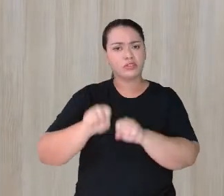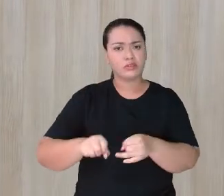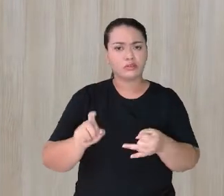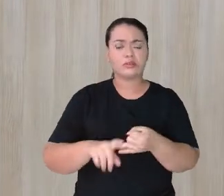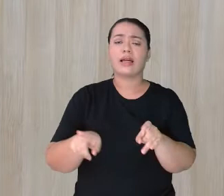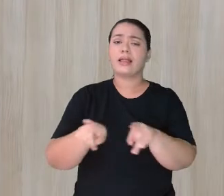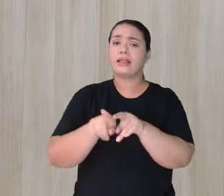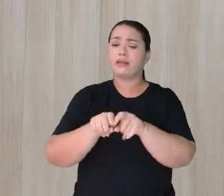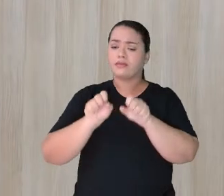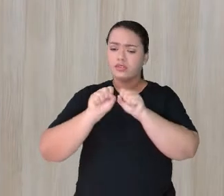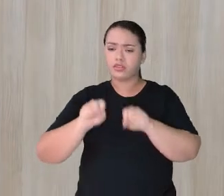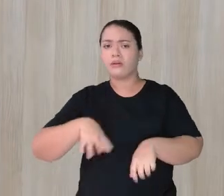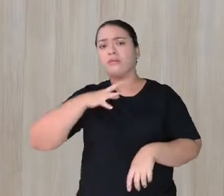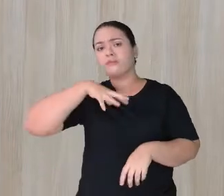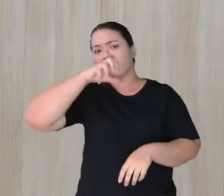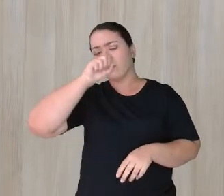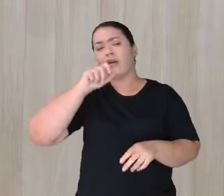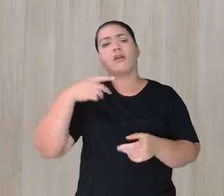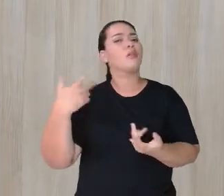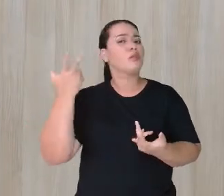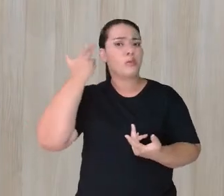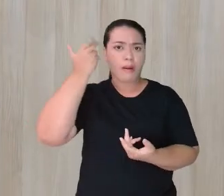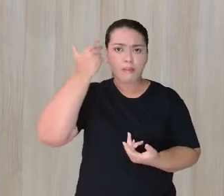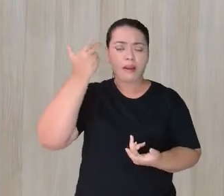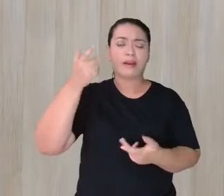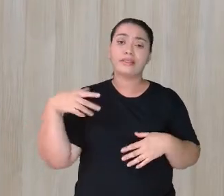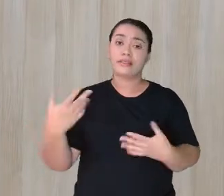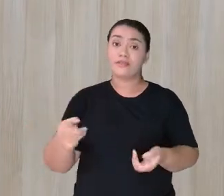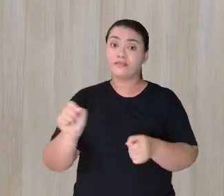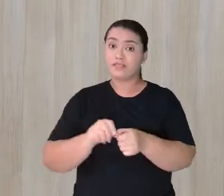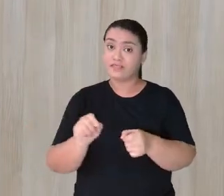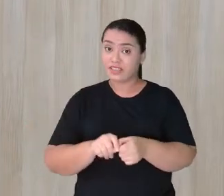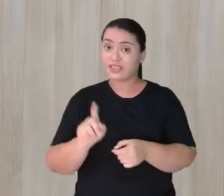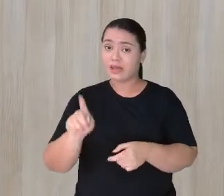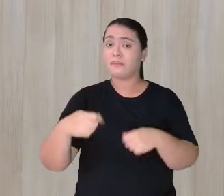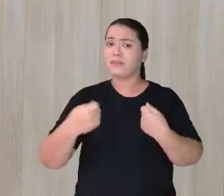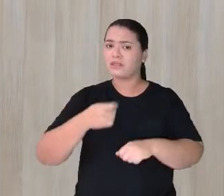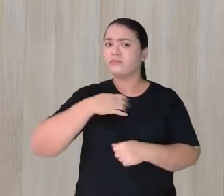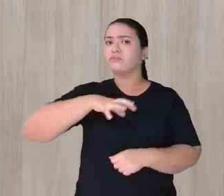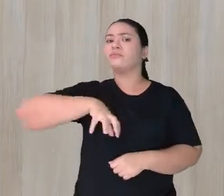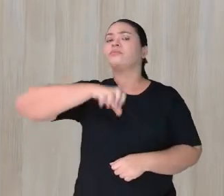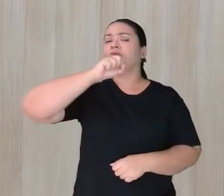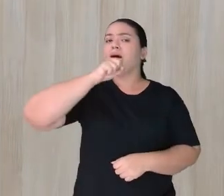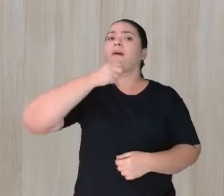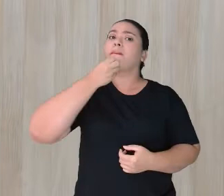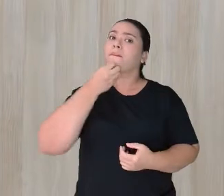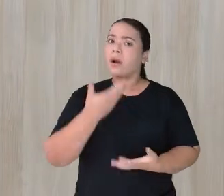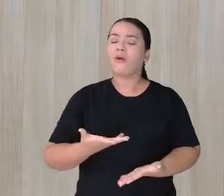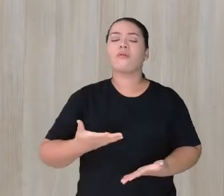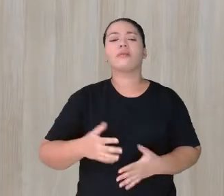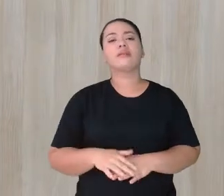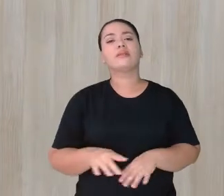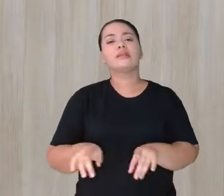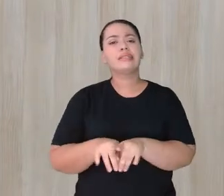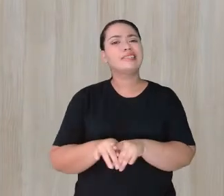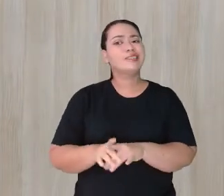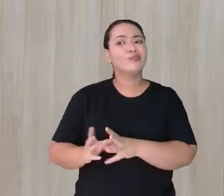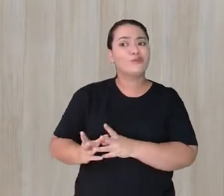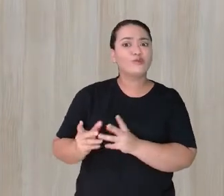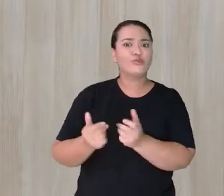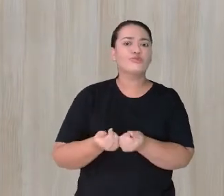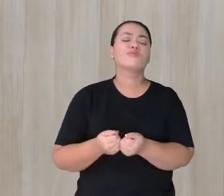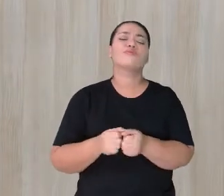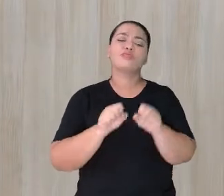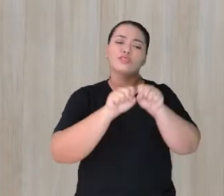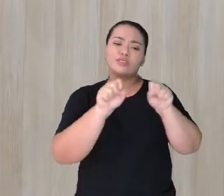sistema respiratório também. Para que ele realize essas funções, ele tem que estar com a respiração também boa. Então, é todo um